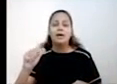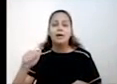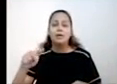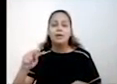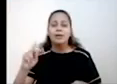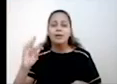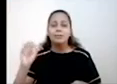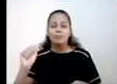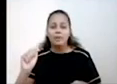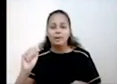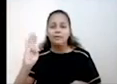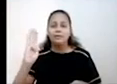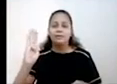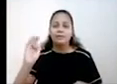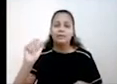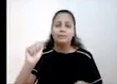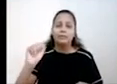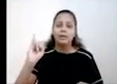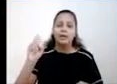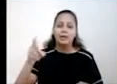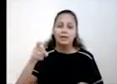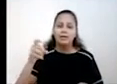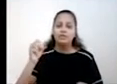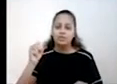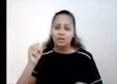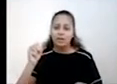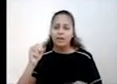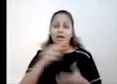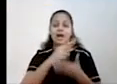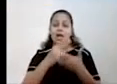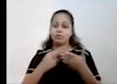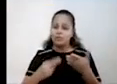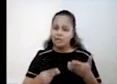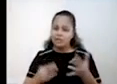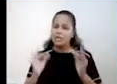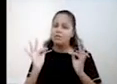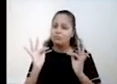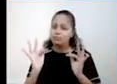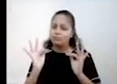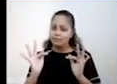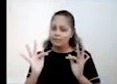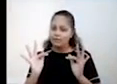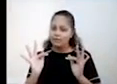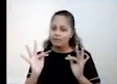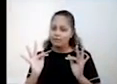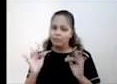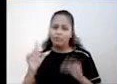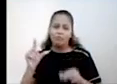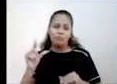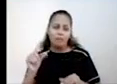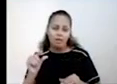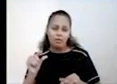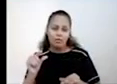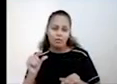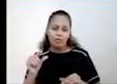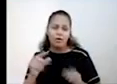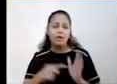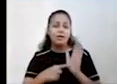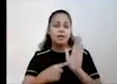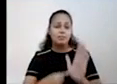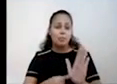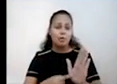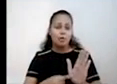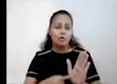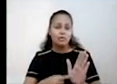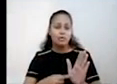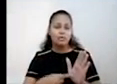baixa? Pois bem, a planta baixa é um desenho técnico em escala menor que mostra as paredes e cômodos